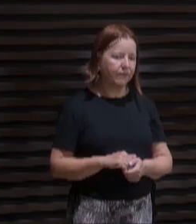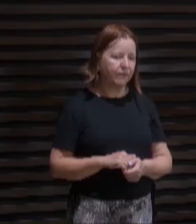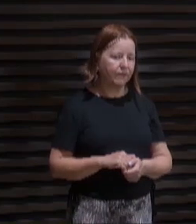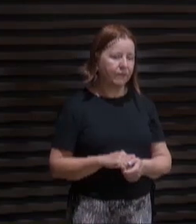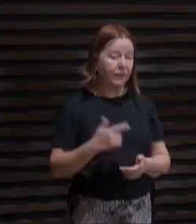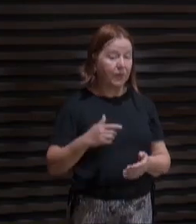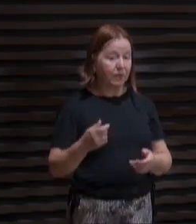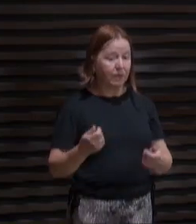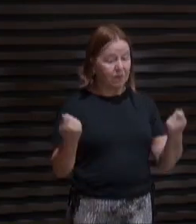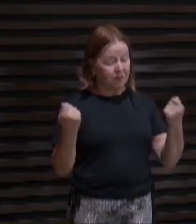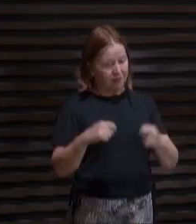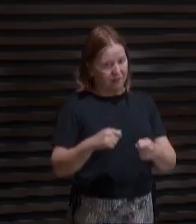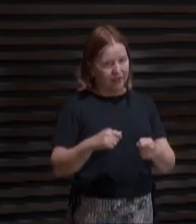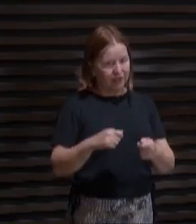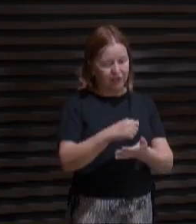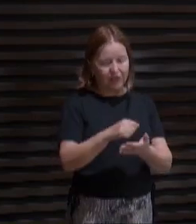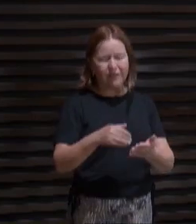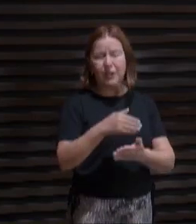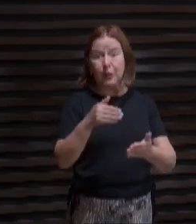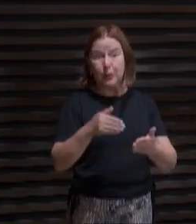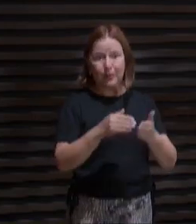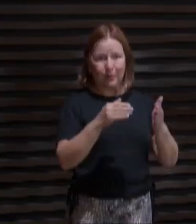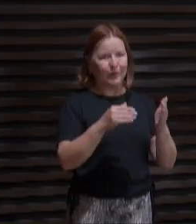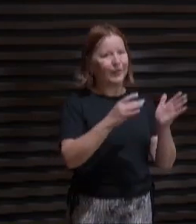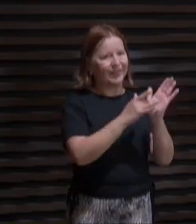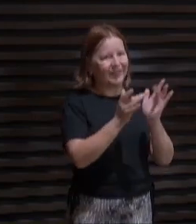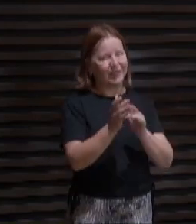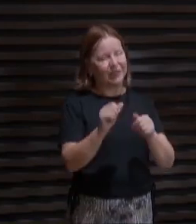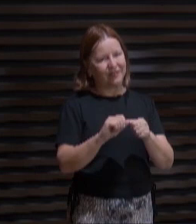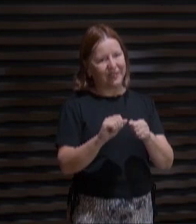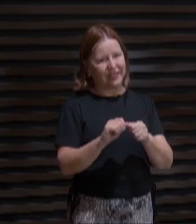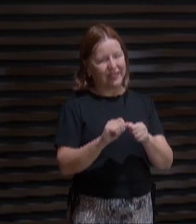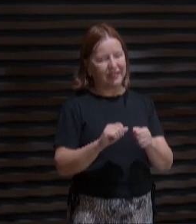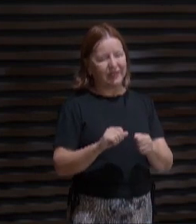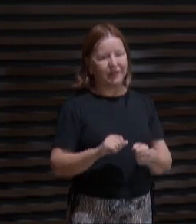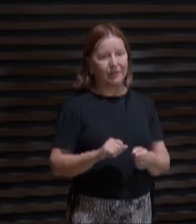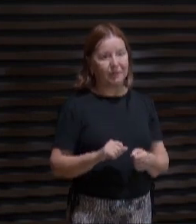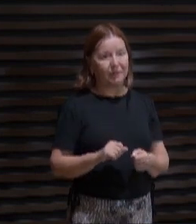possibilidade de descrever tudo o que ele fez. Ele não fez pouca coisa.